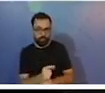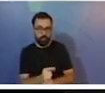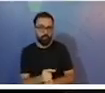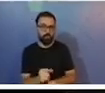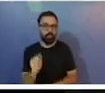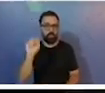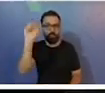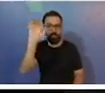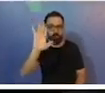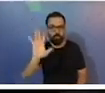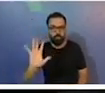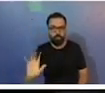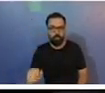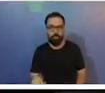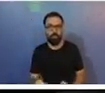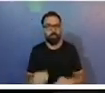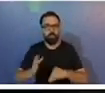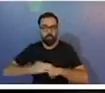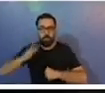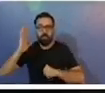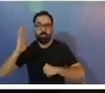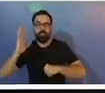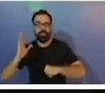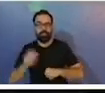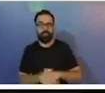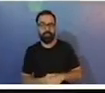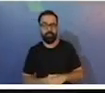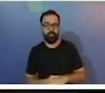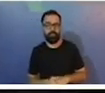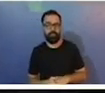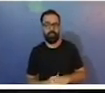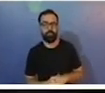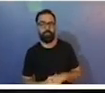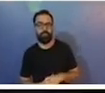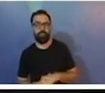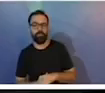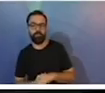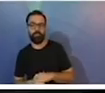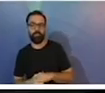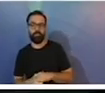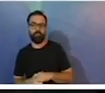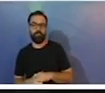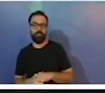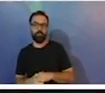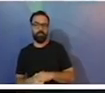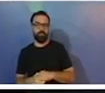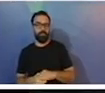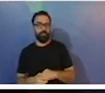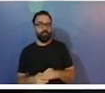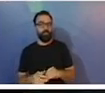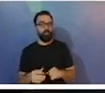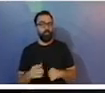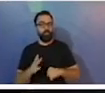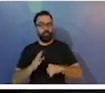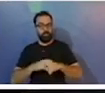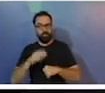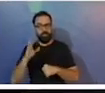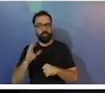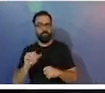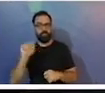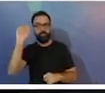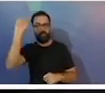elaborar mapas melhores e mais confiáveis. Para aperfeiçoar os mapas que